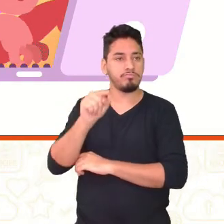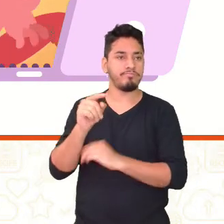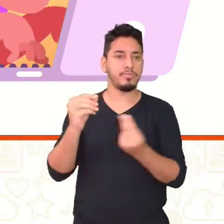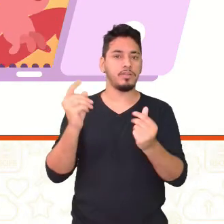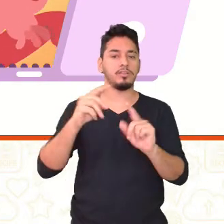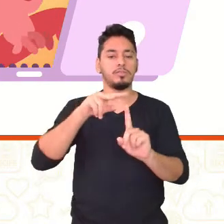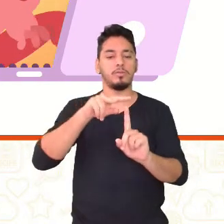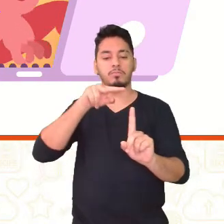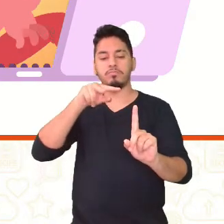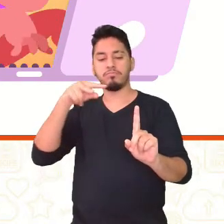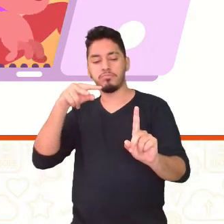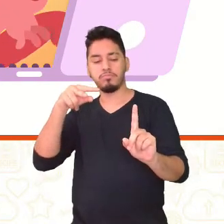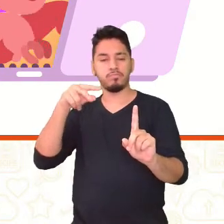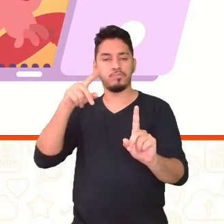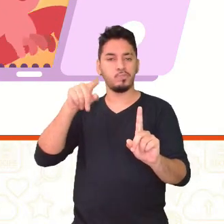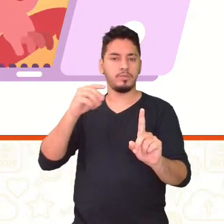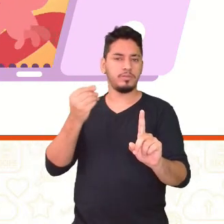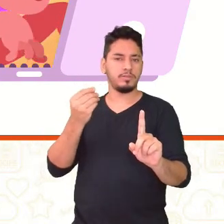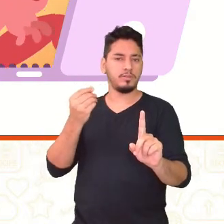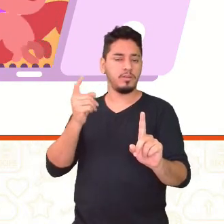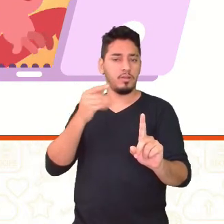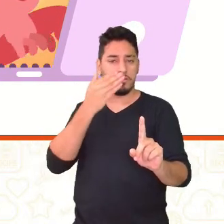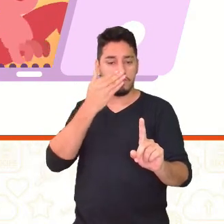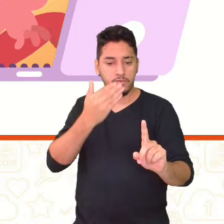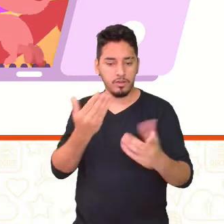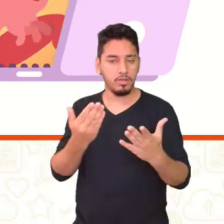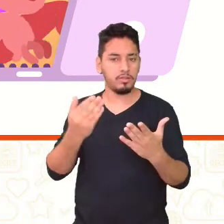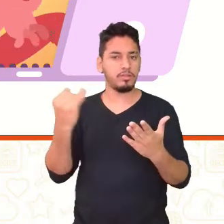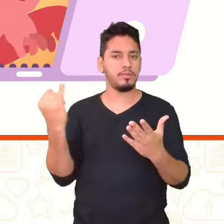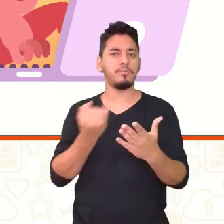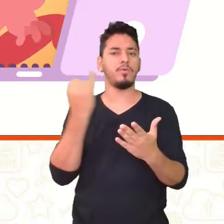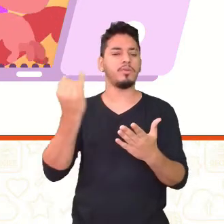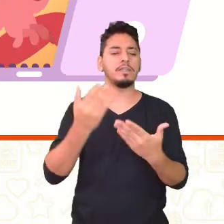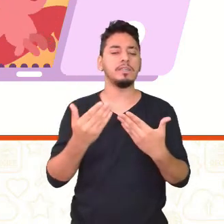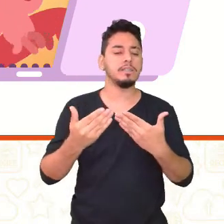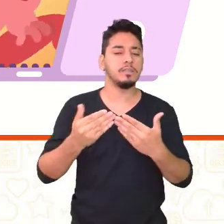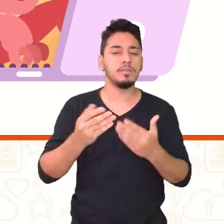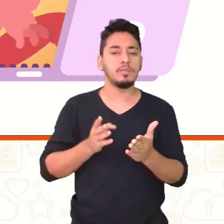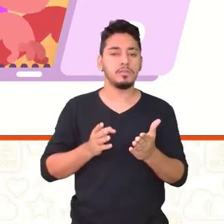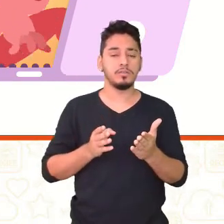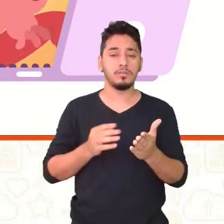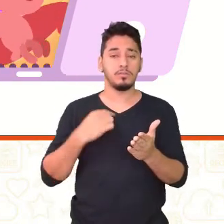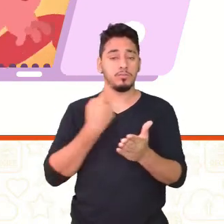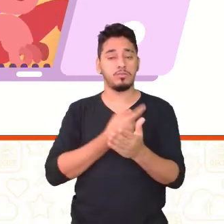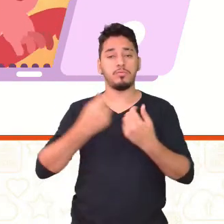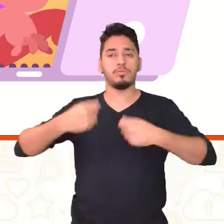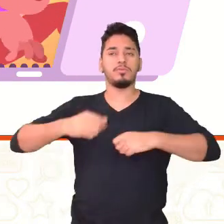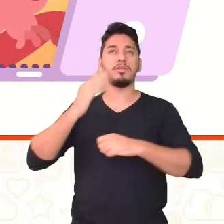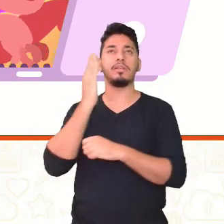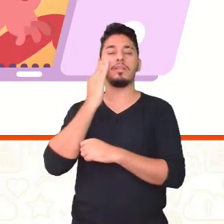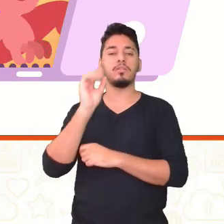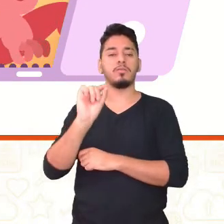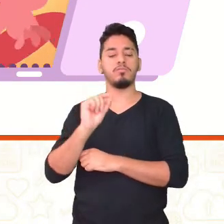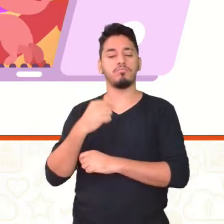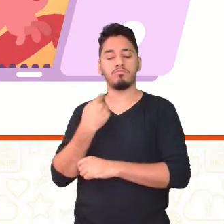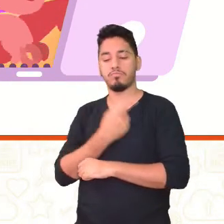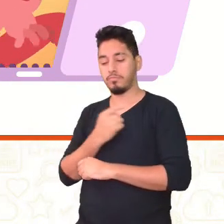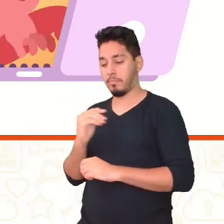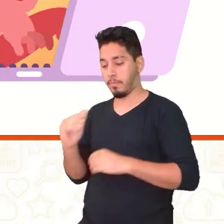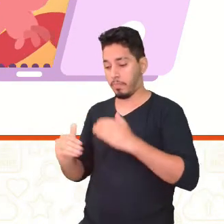esse aspecto é um aspecto importante, é uma frente muito relevante que a gente precisa considerar quando a gente vai